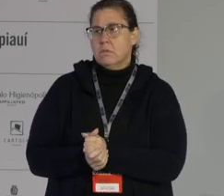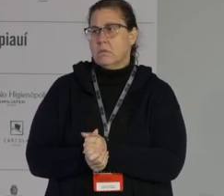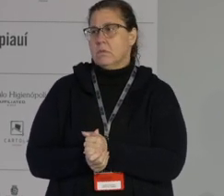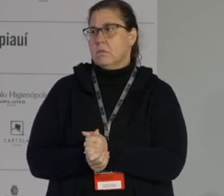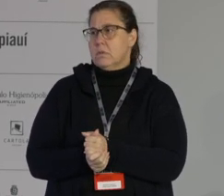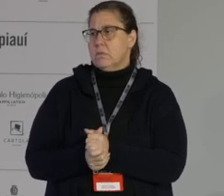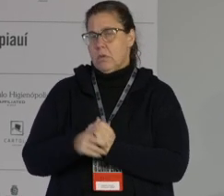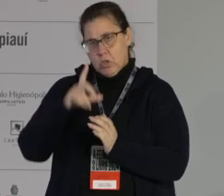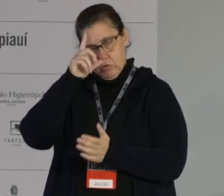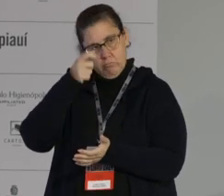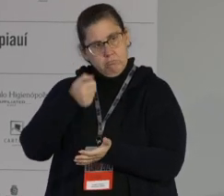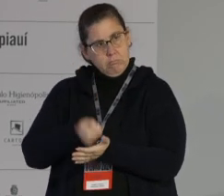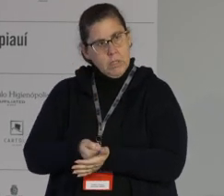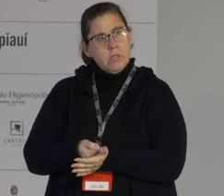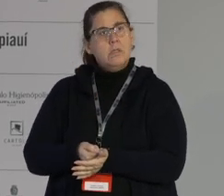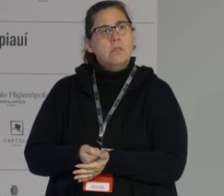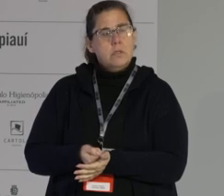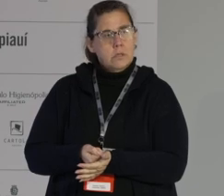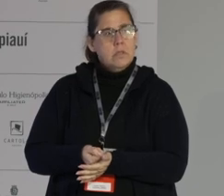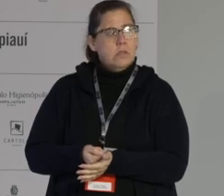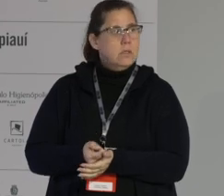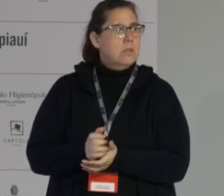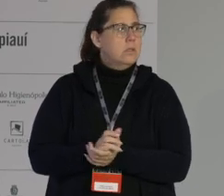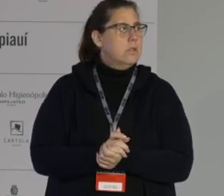bem decisivas assim da nossa época, assim,